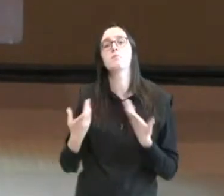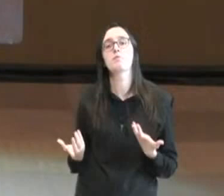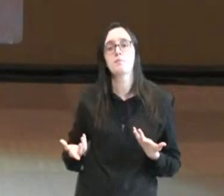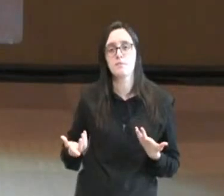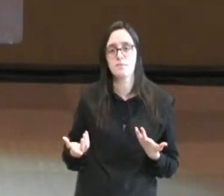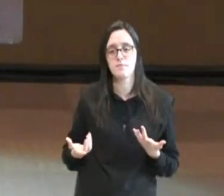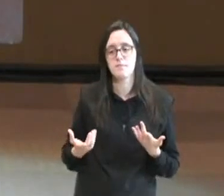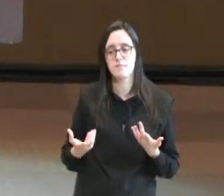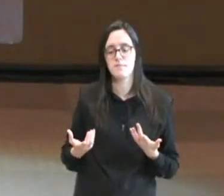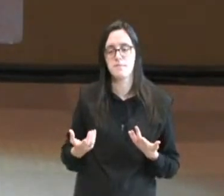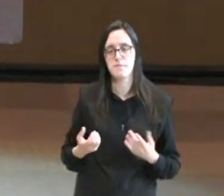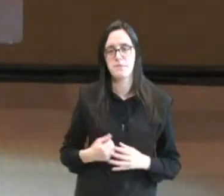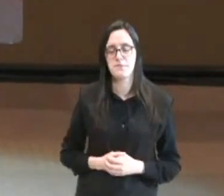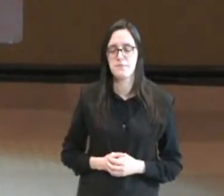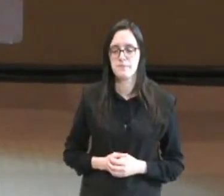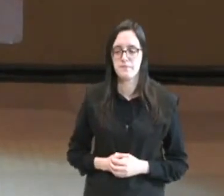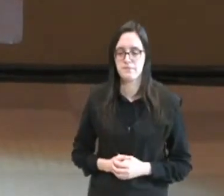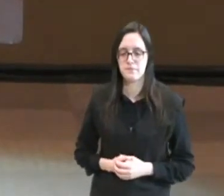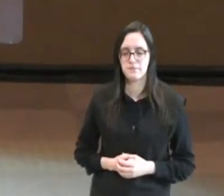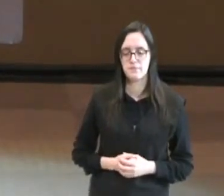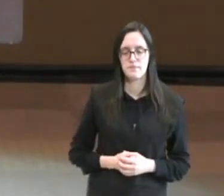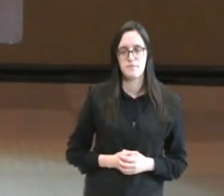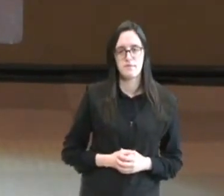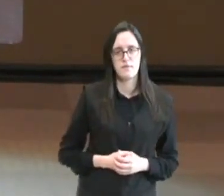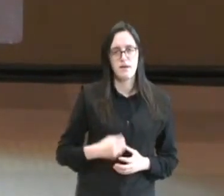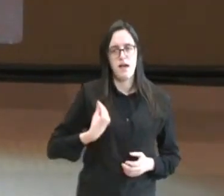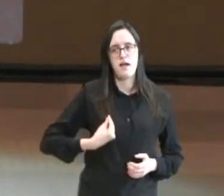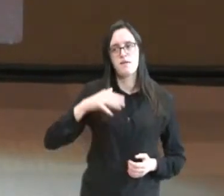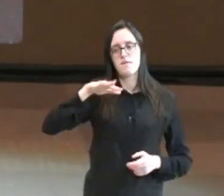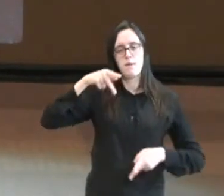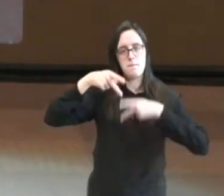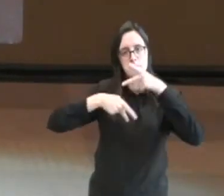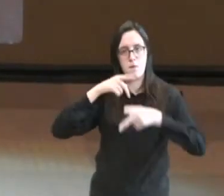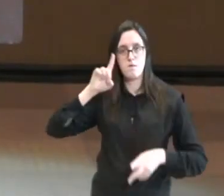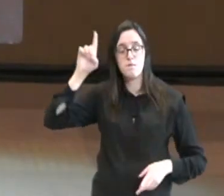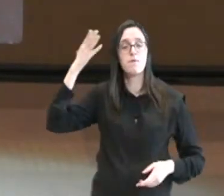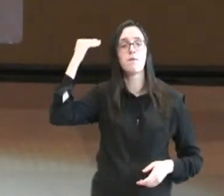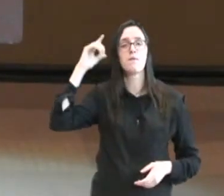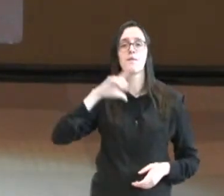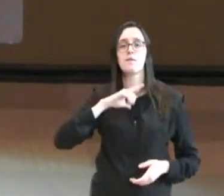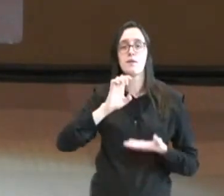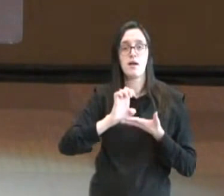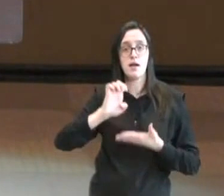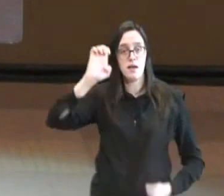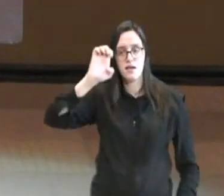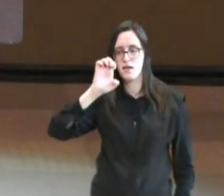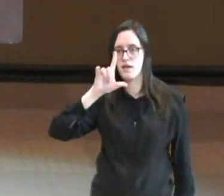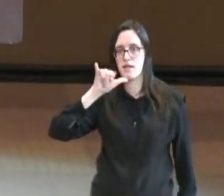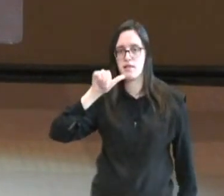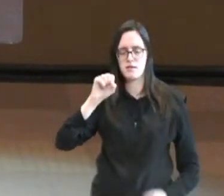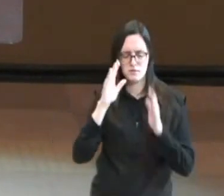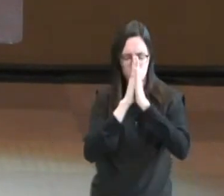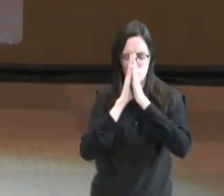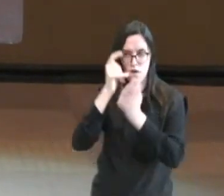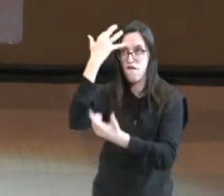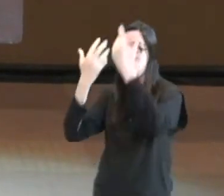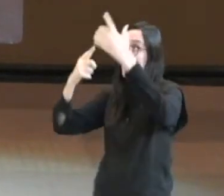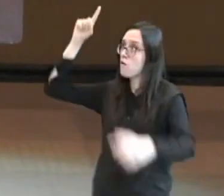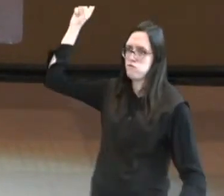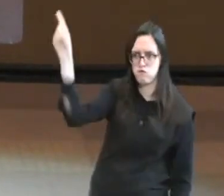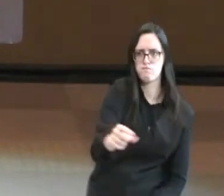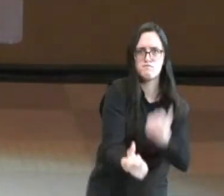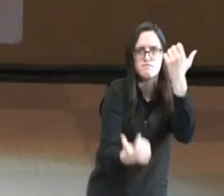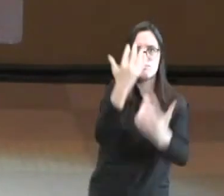igreja? Na vida do povo de Deus. Elias orou, fogo do céu desceu. Eliseu orou,